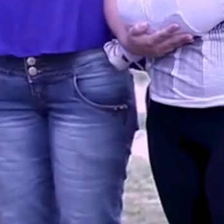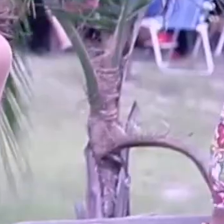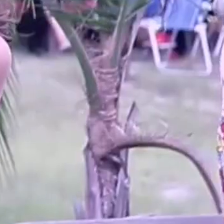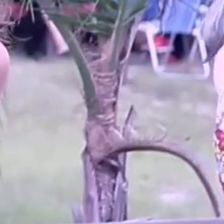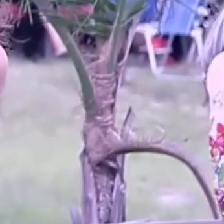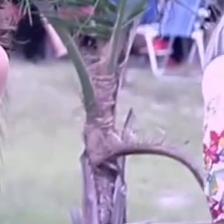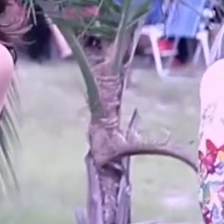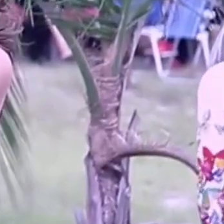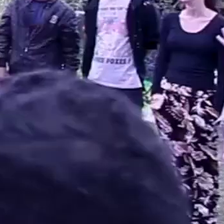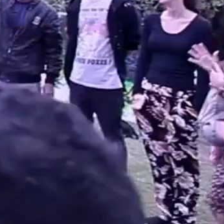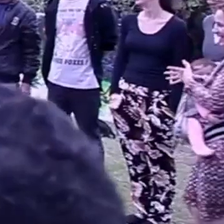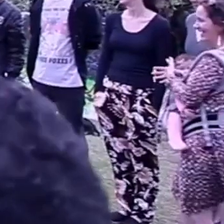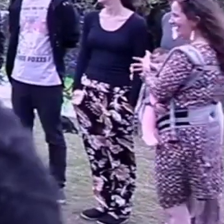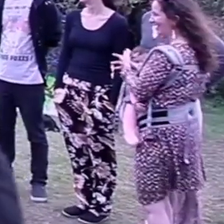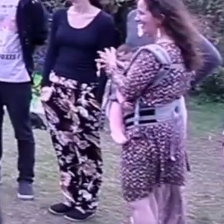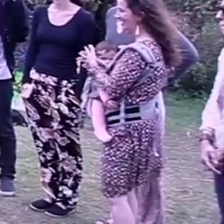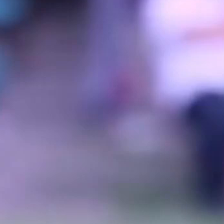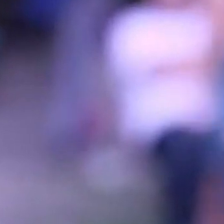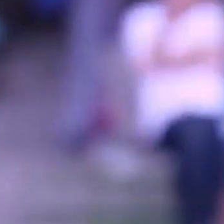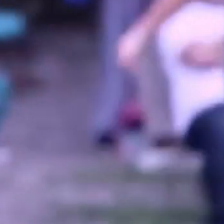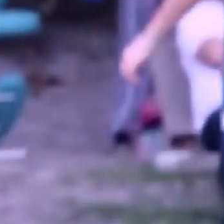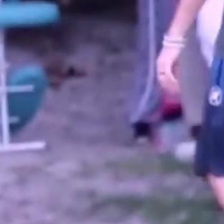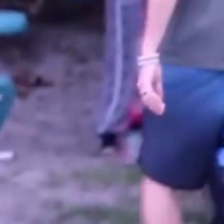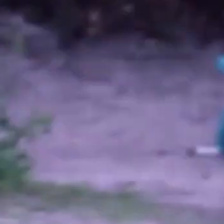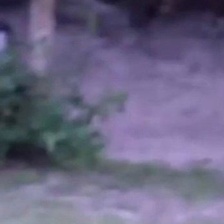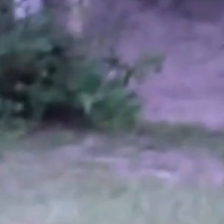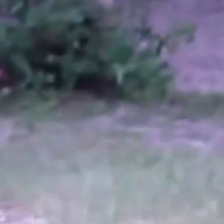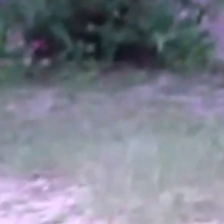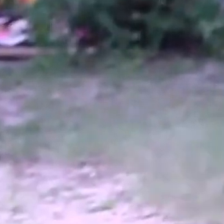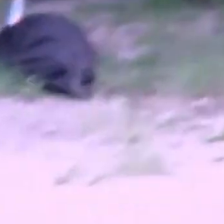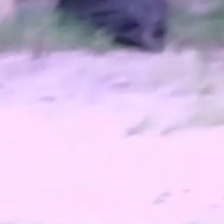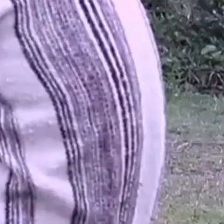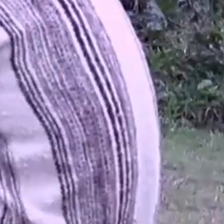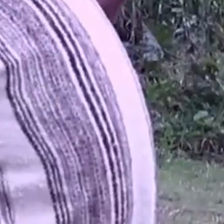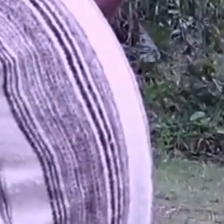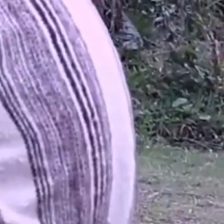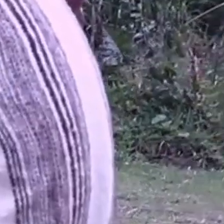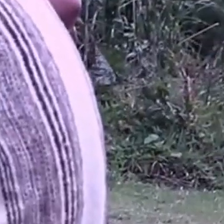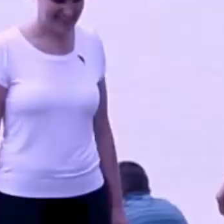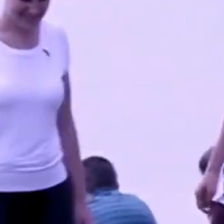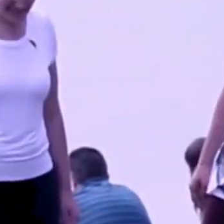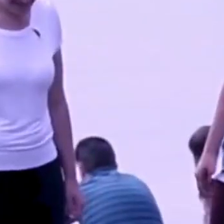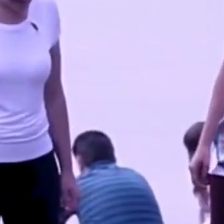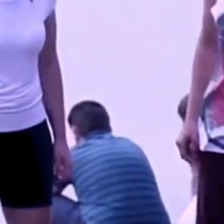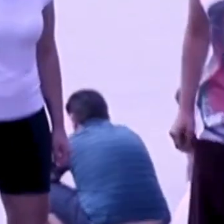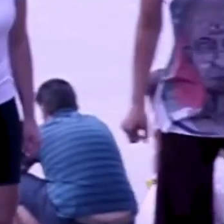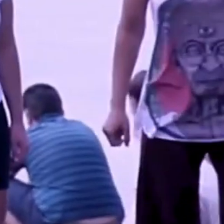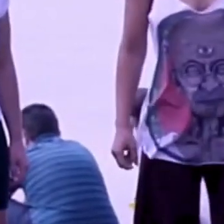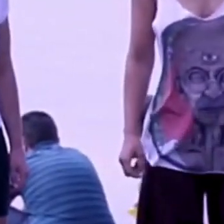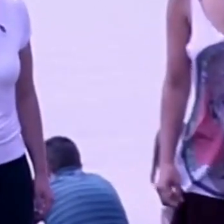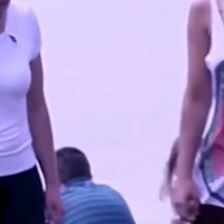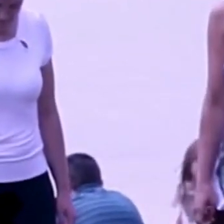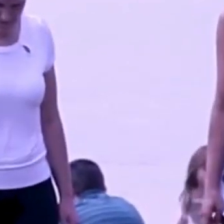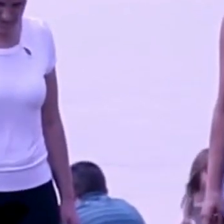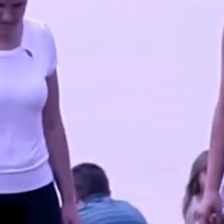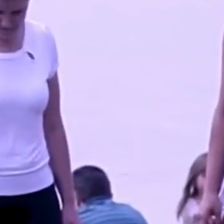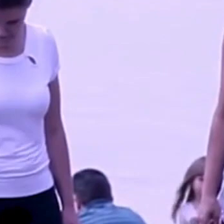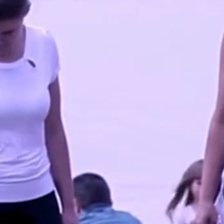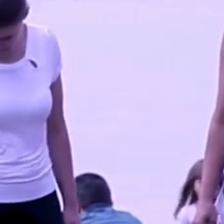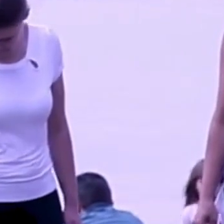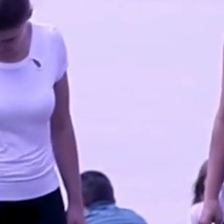floresta onde eu possa plantar o que eu quiser e andar de pé no chão. Quem que tá aqui